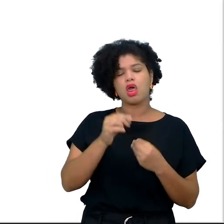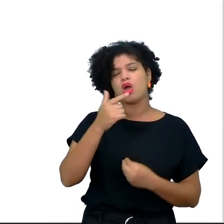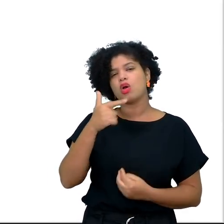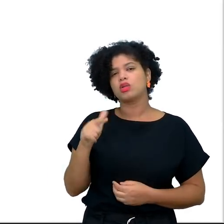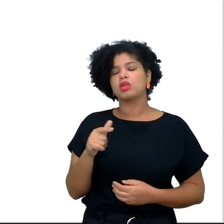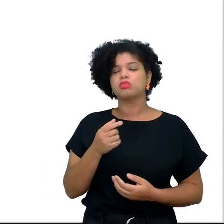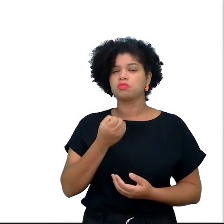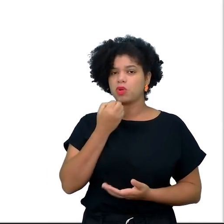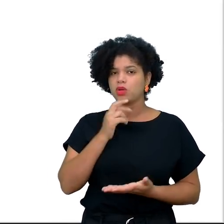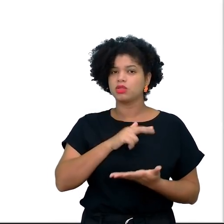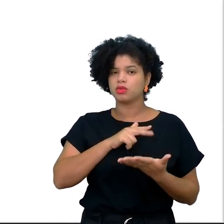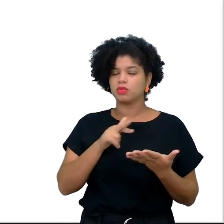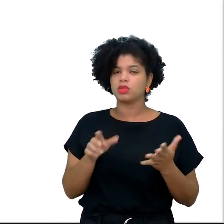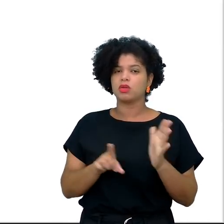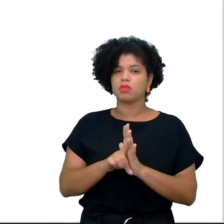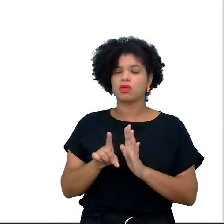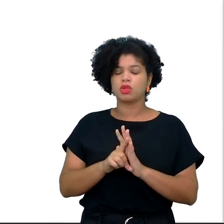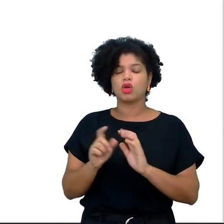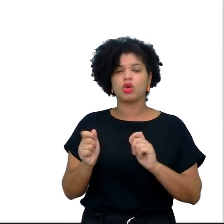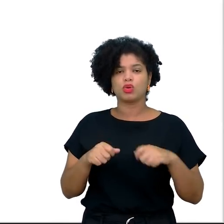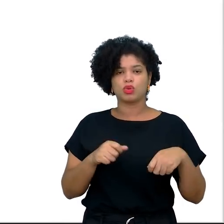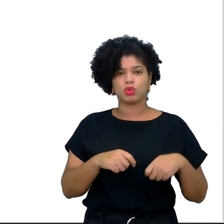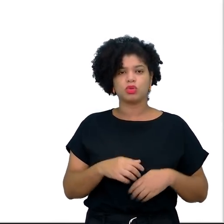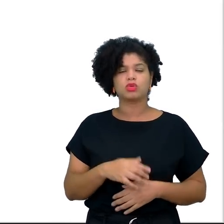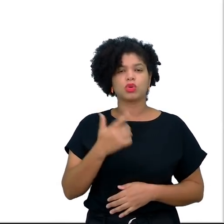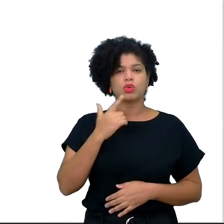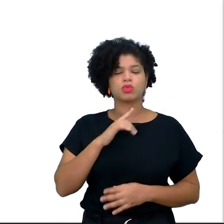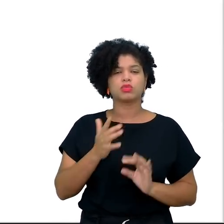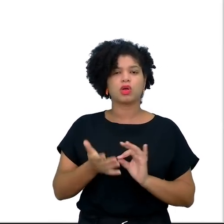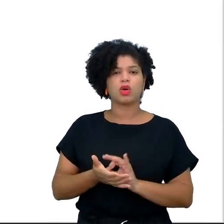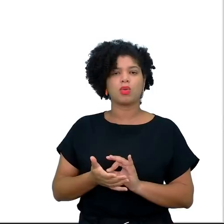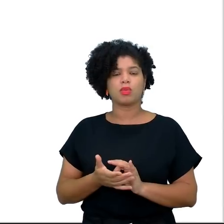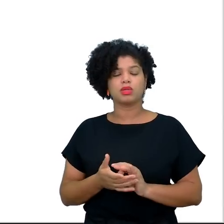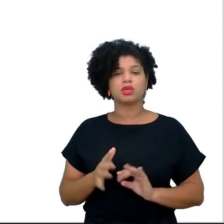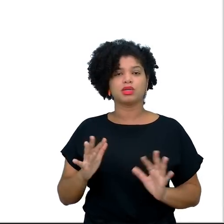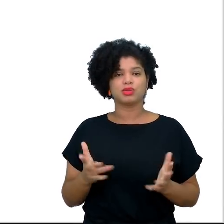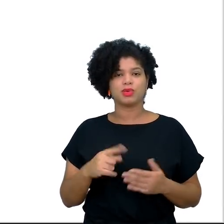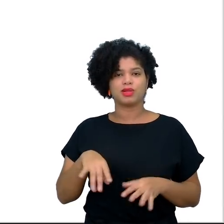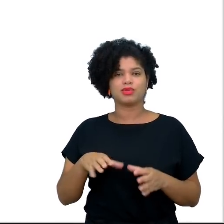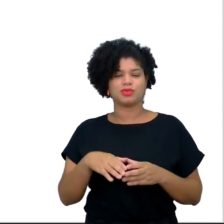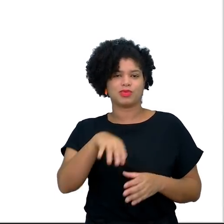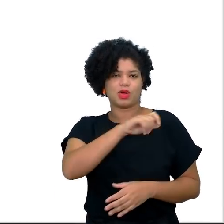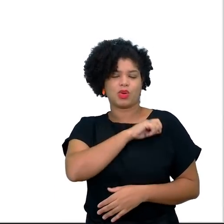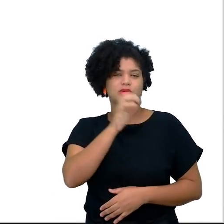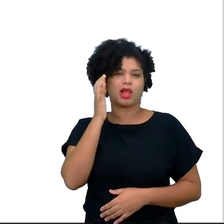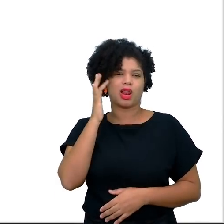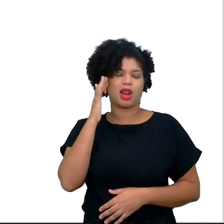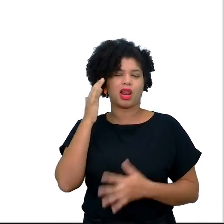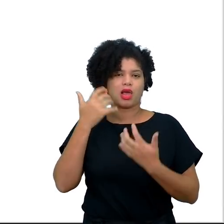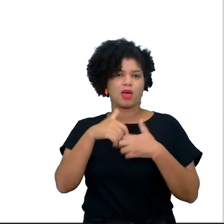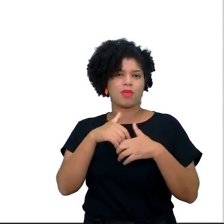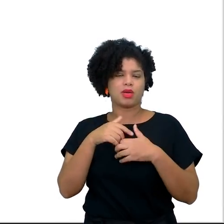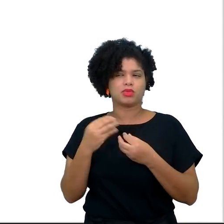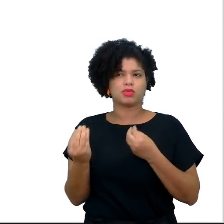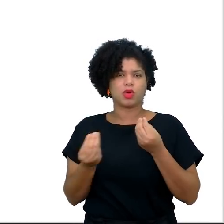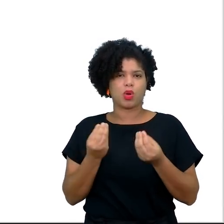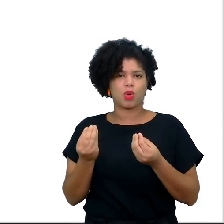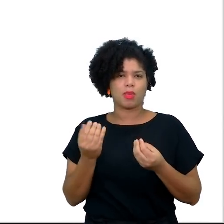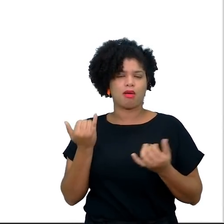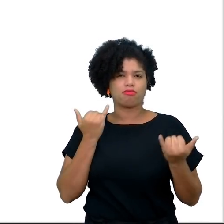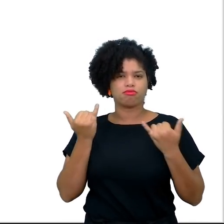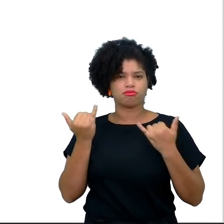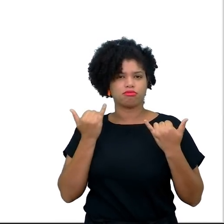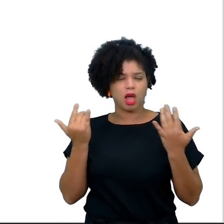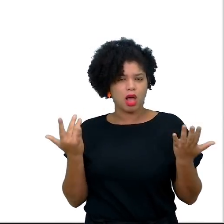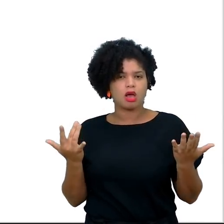boas perguntas, que essas boas perguntas, elas possam levar os estudantes a refletirem, né, acerca do objeto de conhecimento.